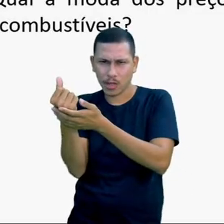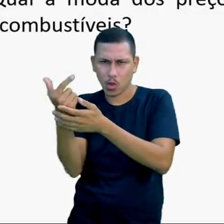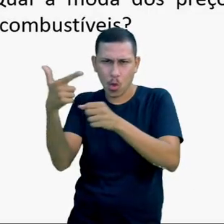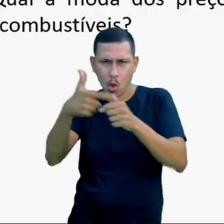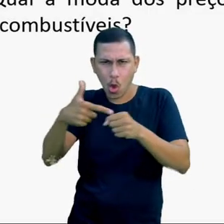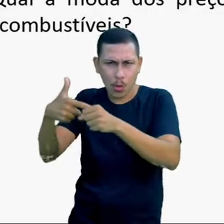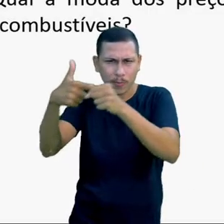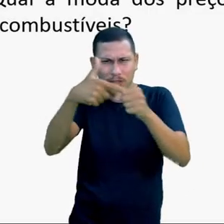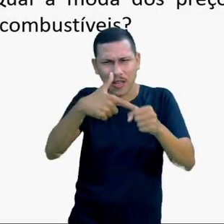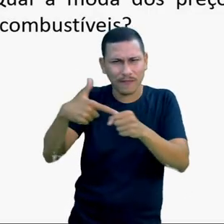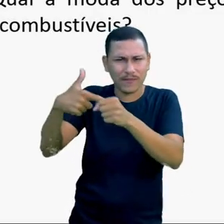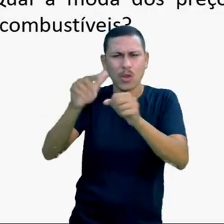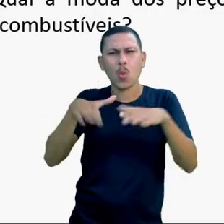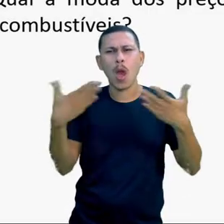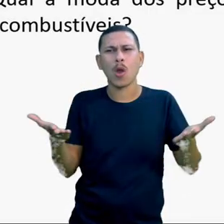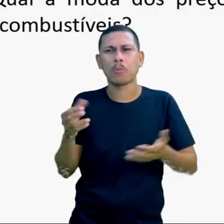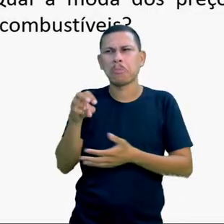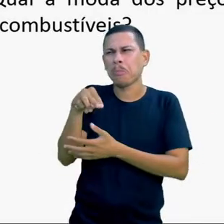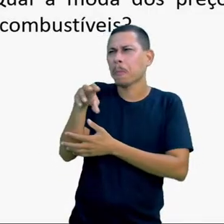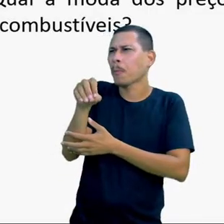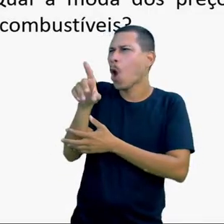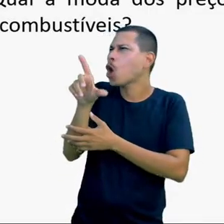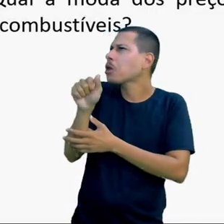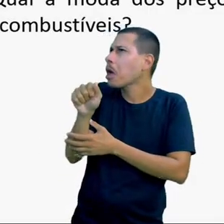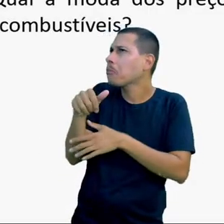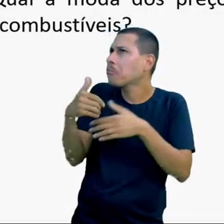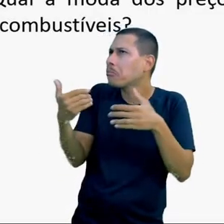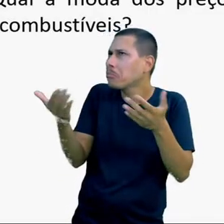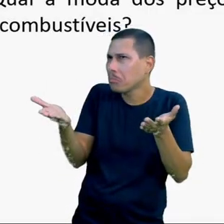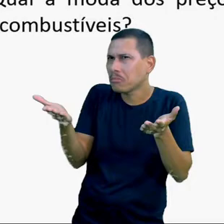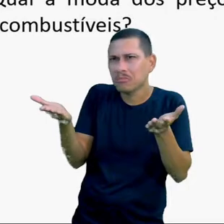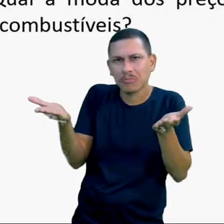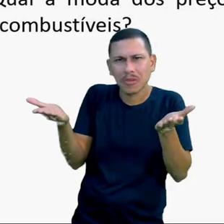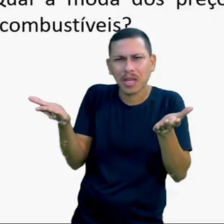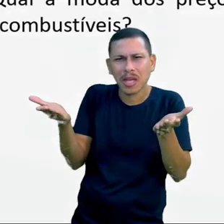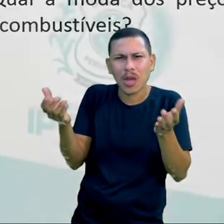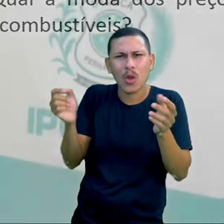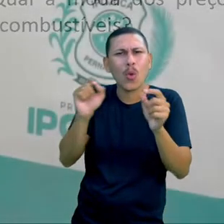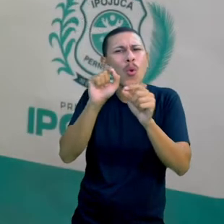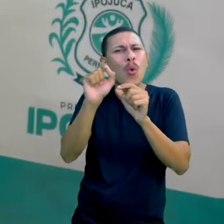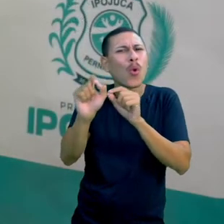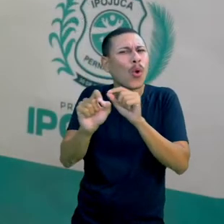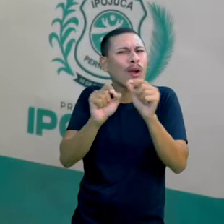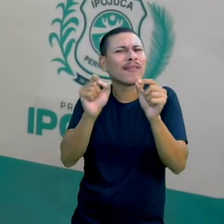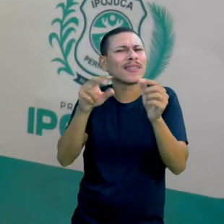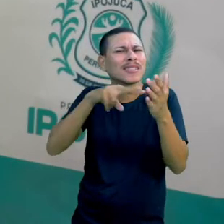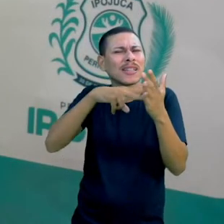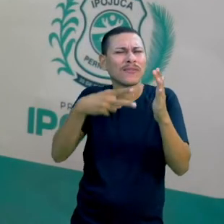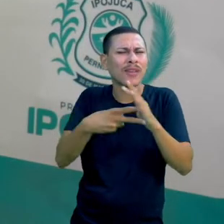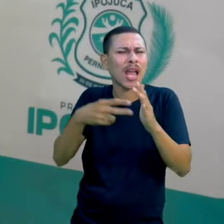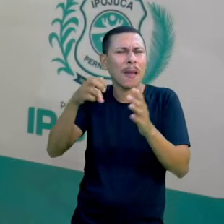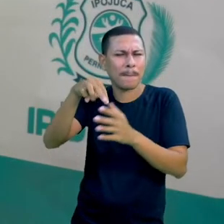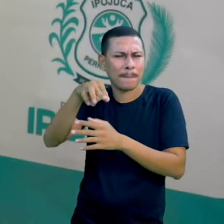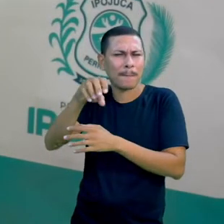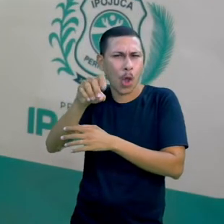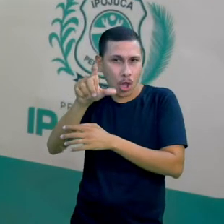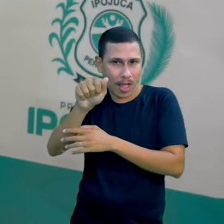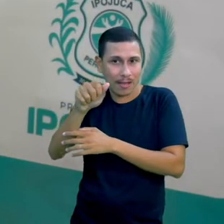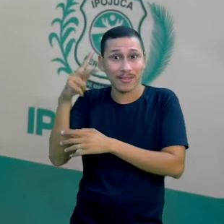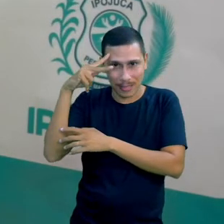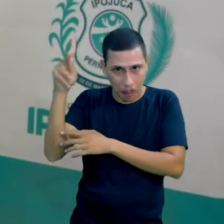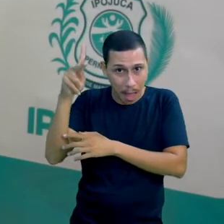combustíveis? Moda? Moda? O que será moda? Vamos